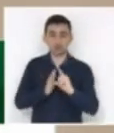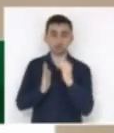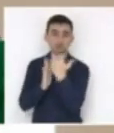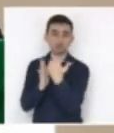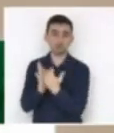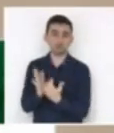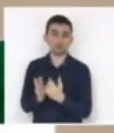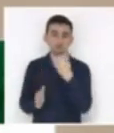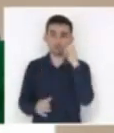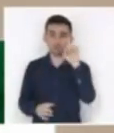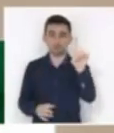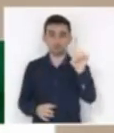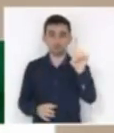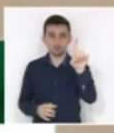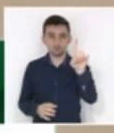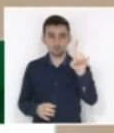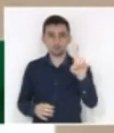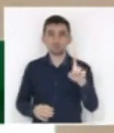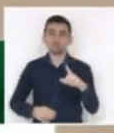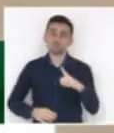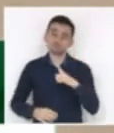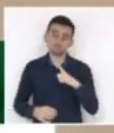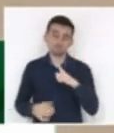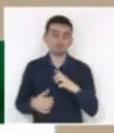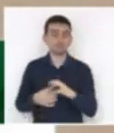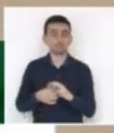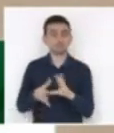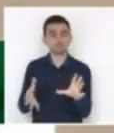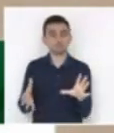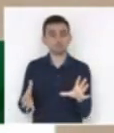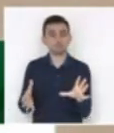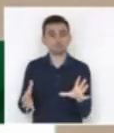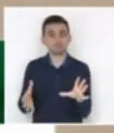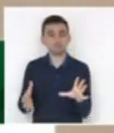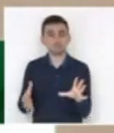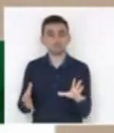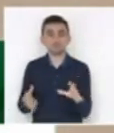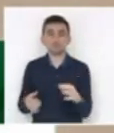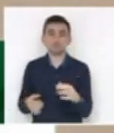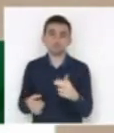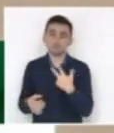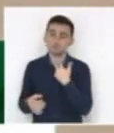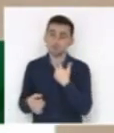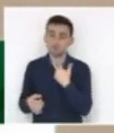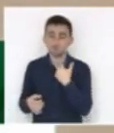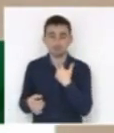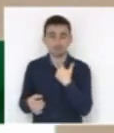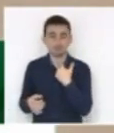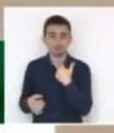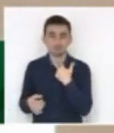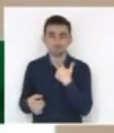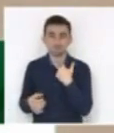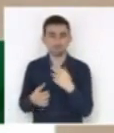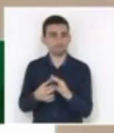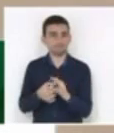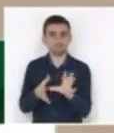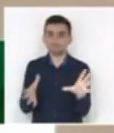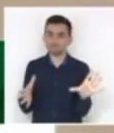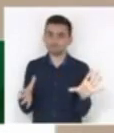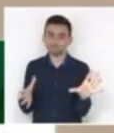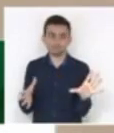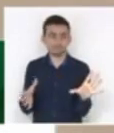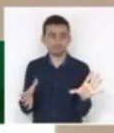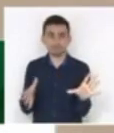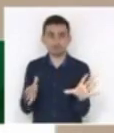Então, houve uma deliberação que não seria mais cedido antes da ordem do dia, até